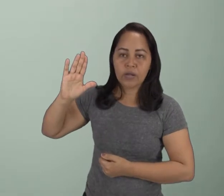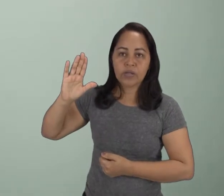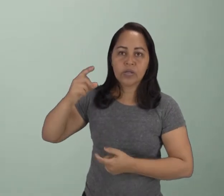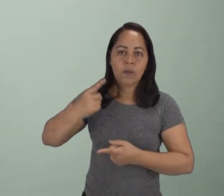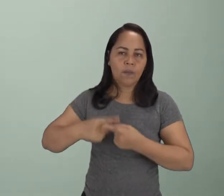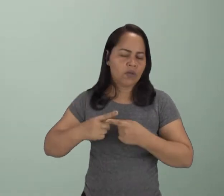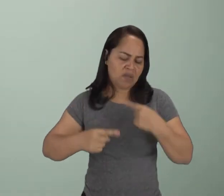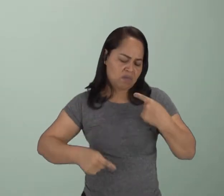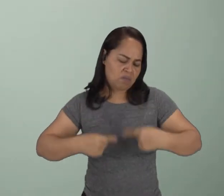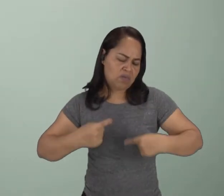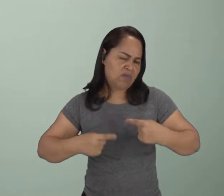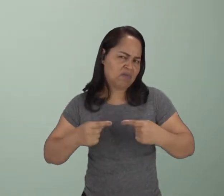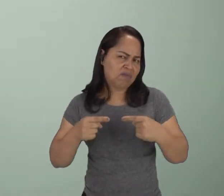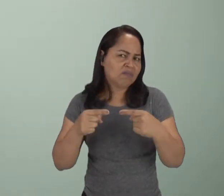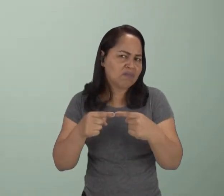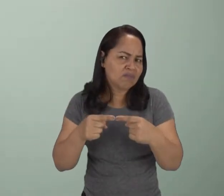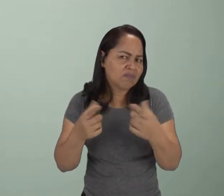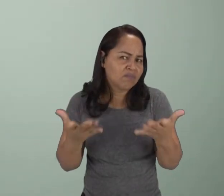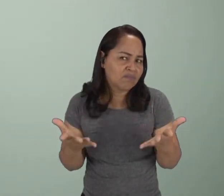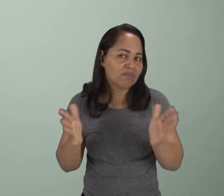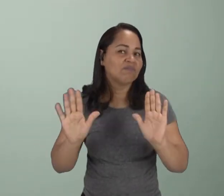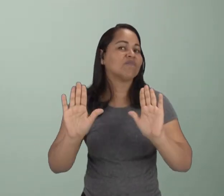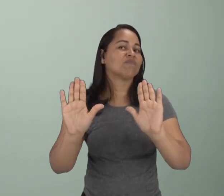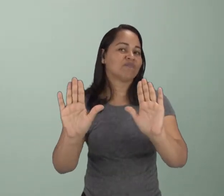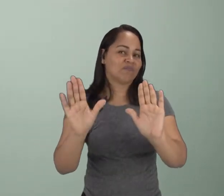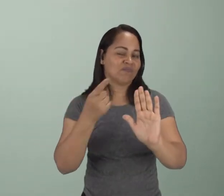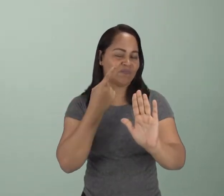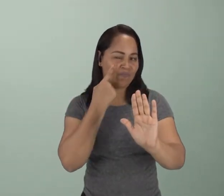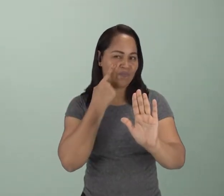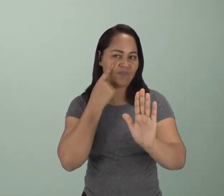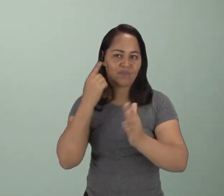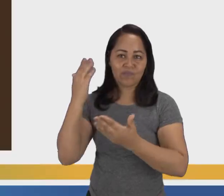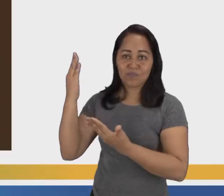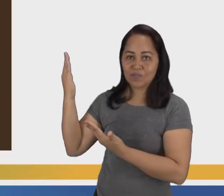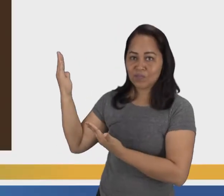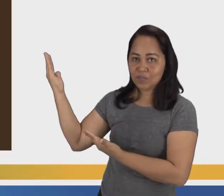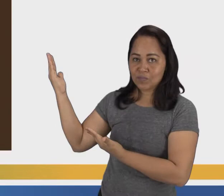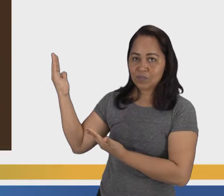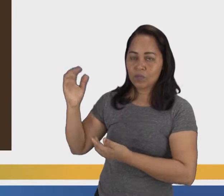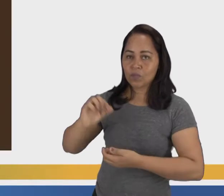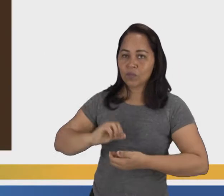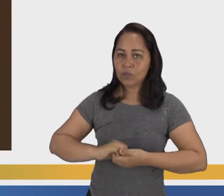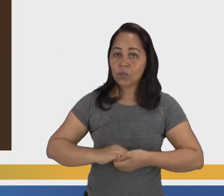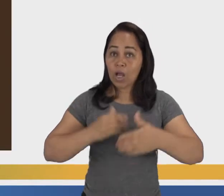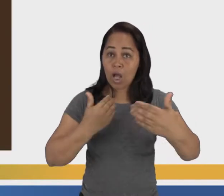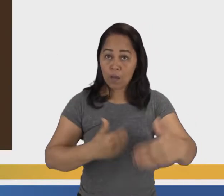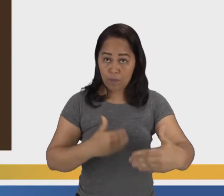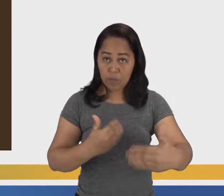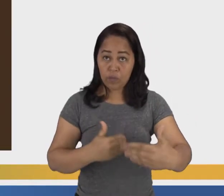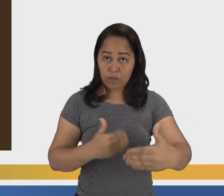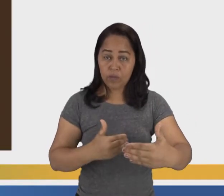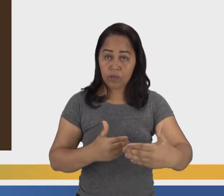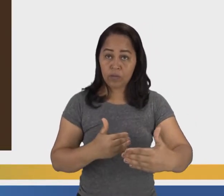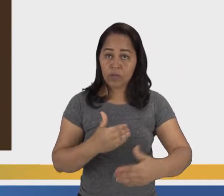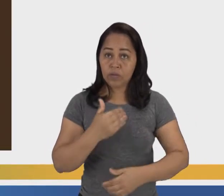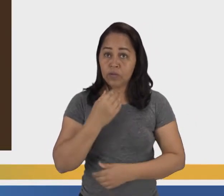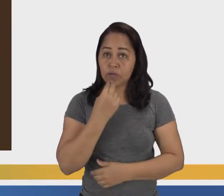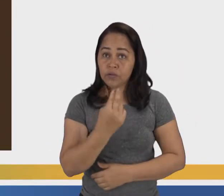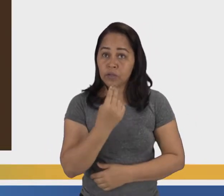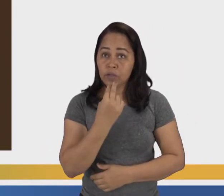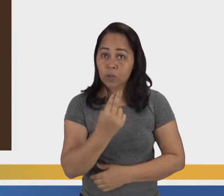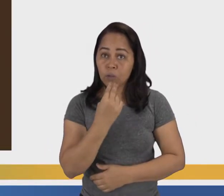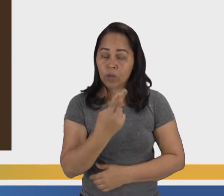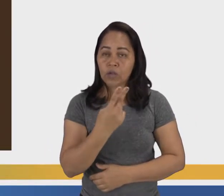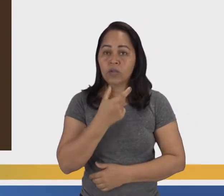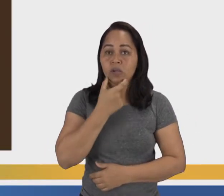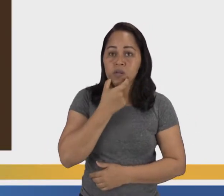trazem, qual que é a função dele dentro de uma sociedade. Olha aqui no slide. A prova de língua estrangeira é composta por 5